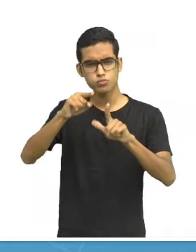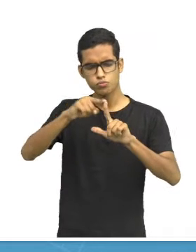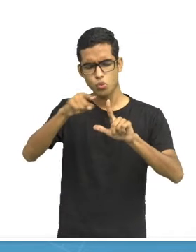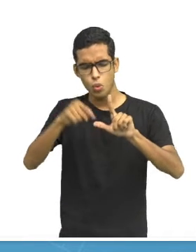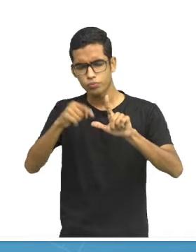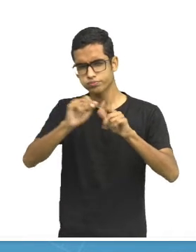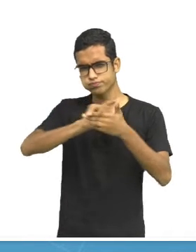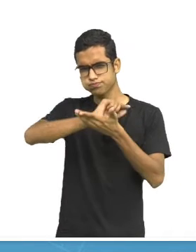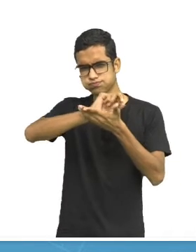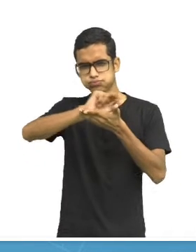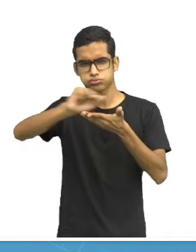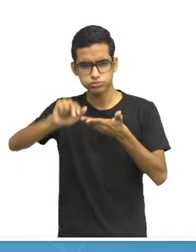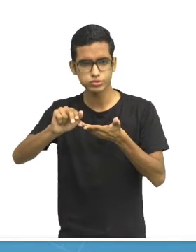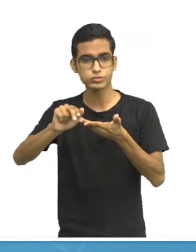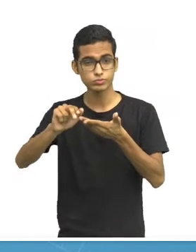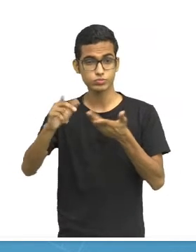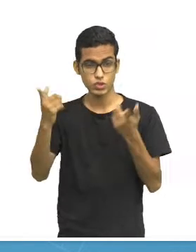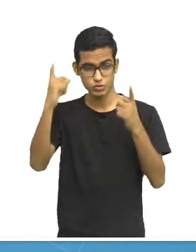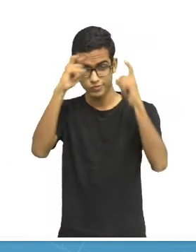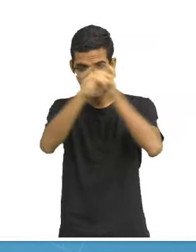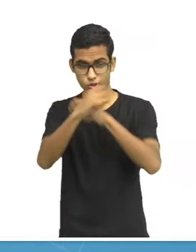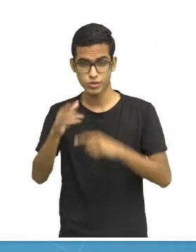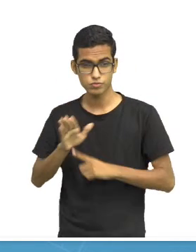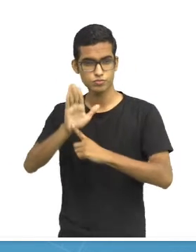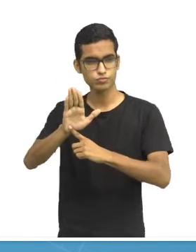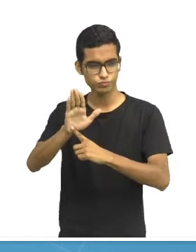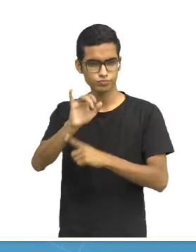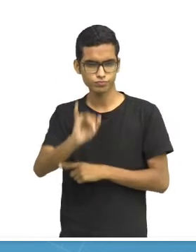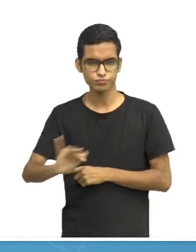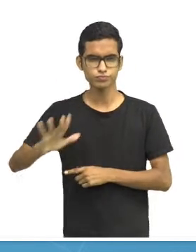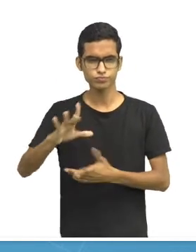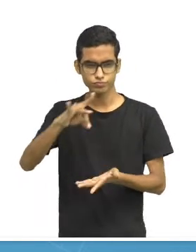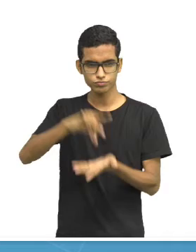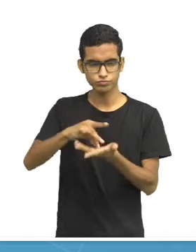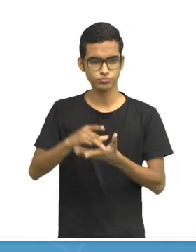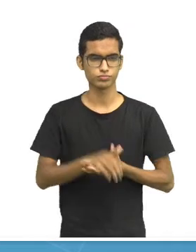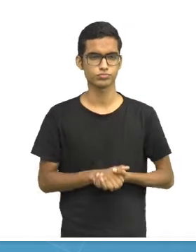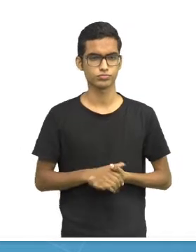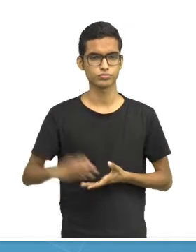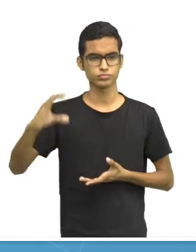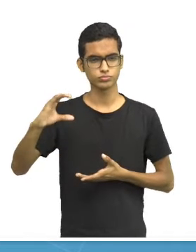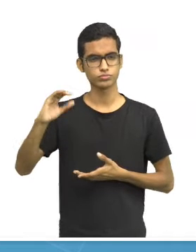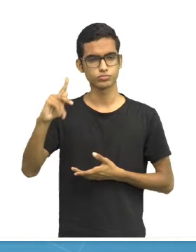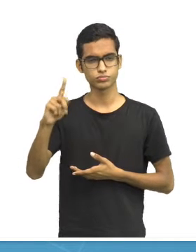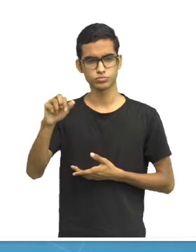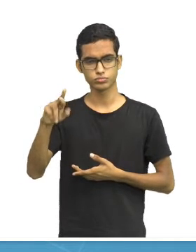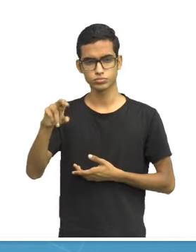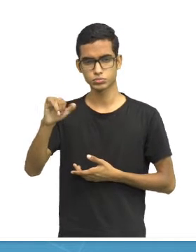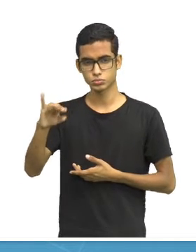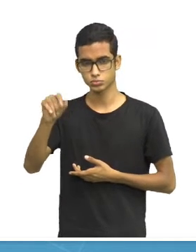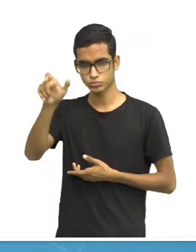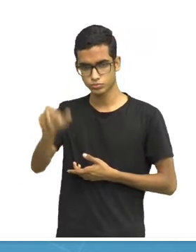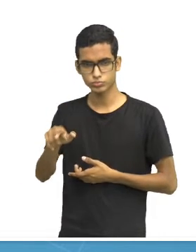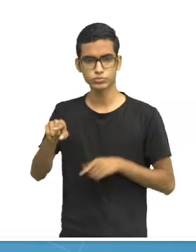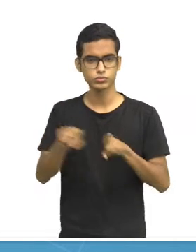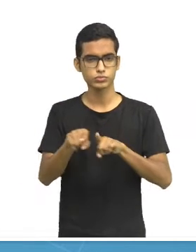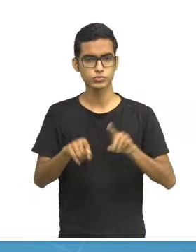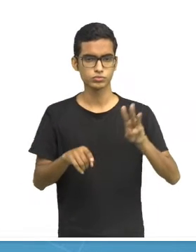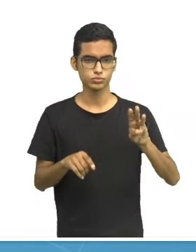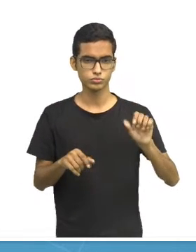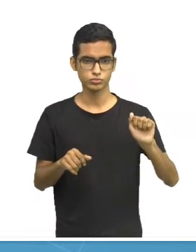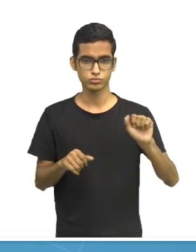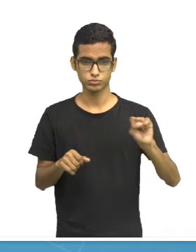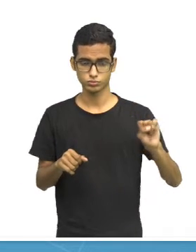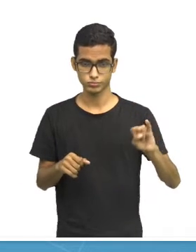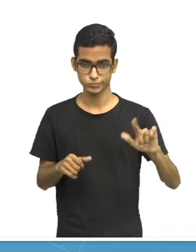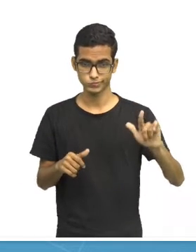a representação figurativa. C. Henri Matisse e Wassily Kandinsky são os artistas de destaque nessa